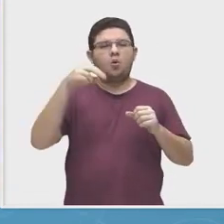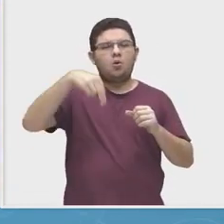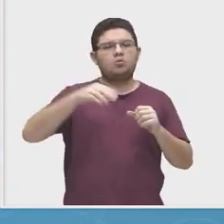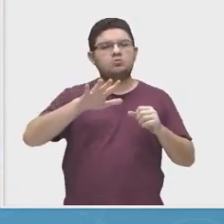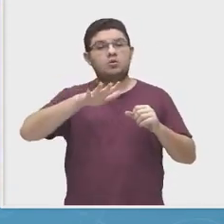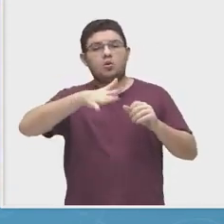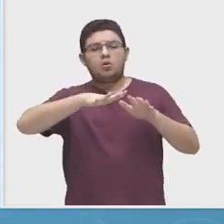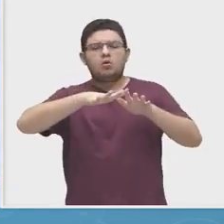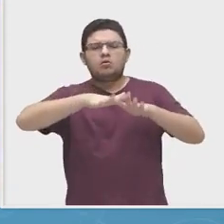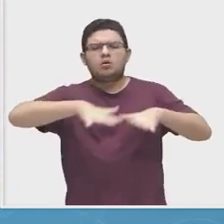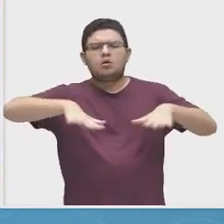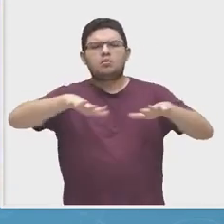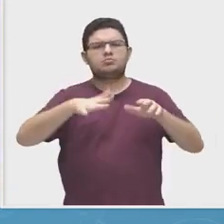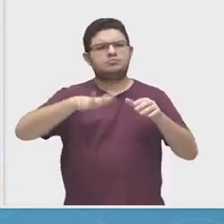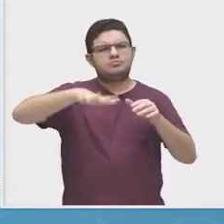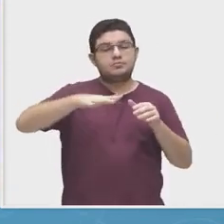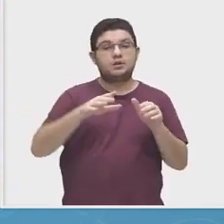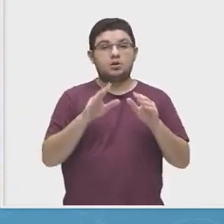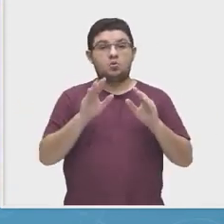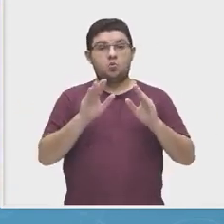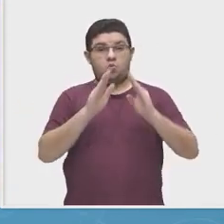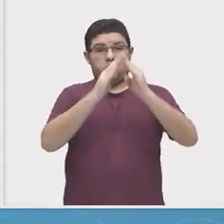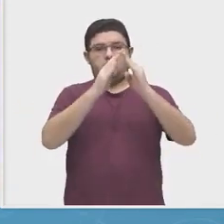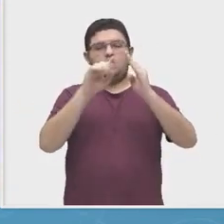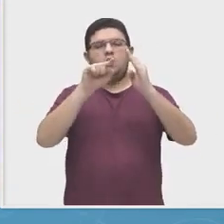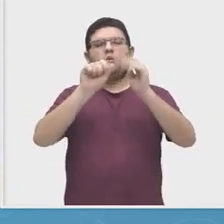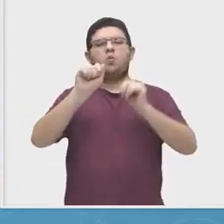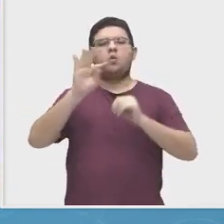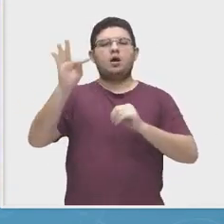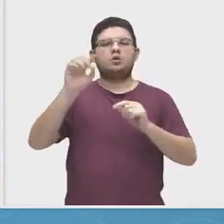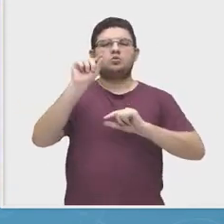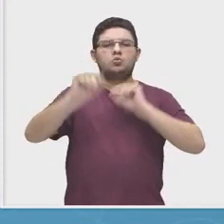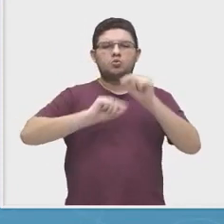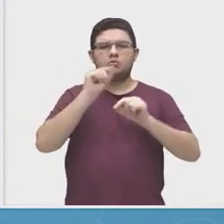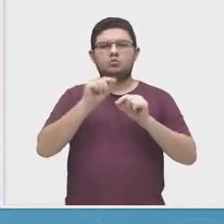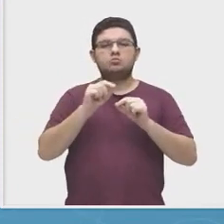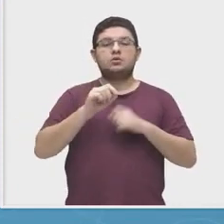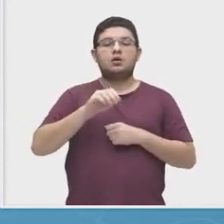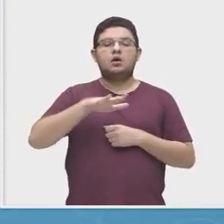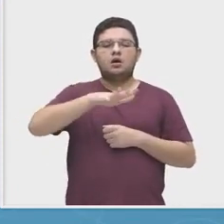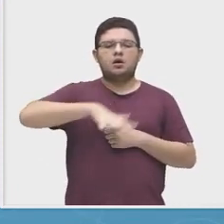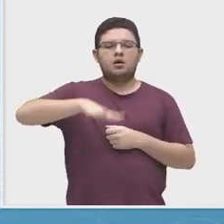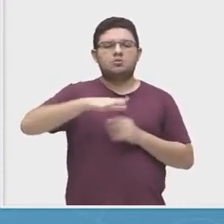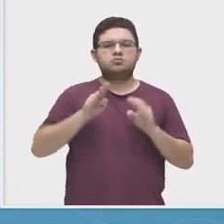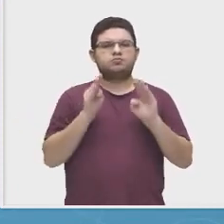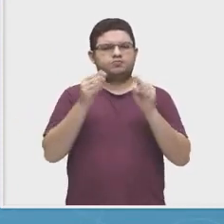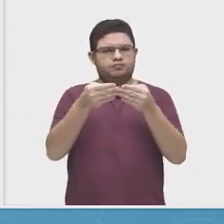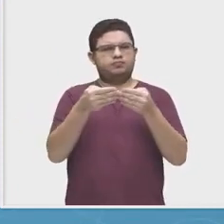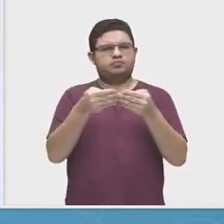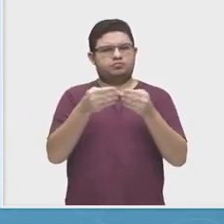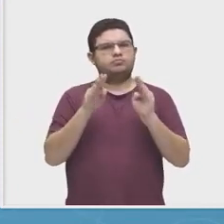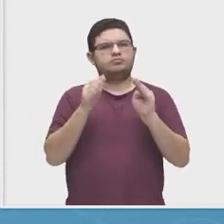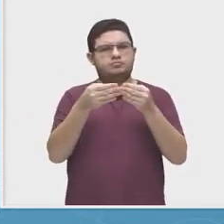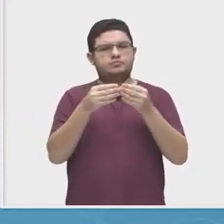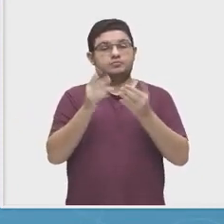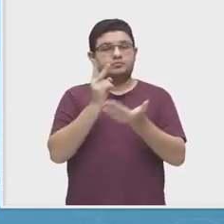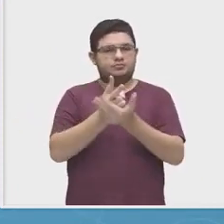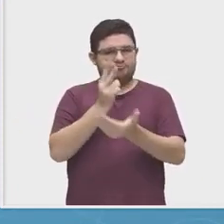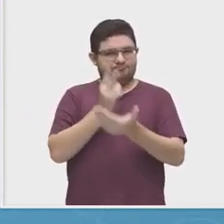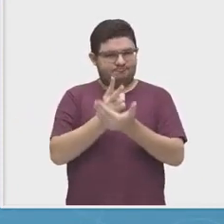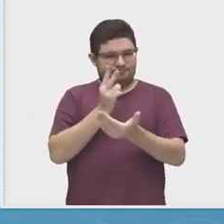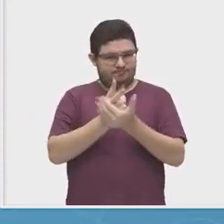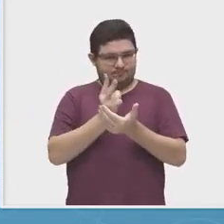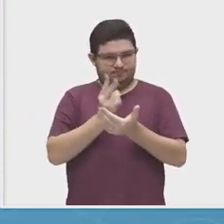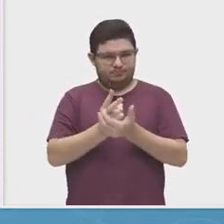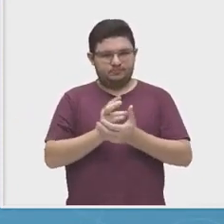amplo, também não muito específico, já o at eu vou utilizar, então, né, sempre com essa ideia de local